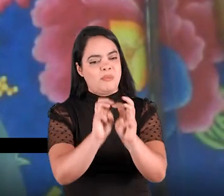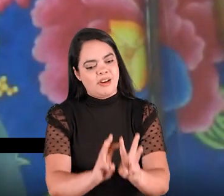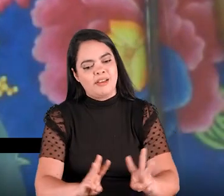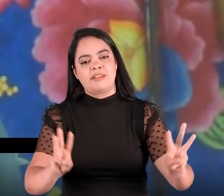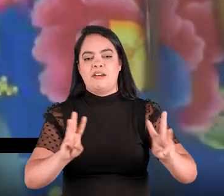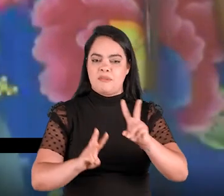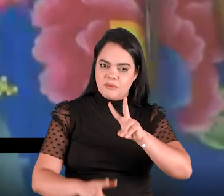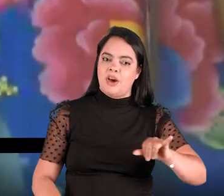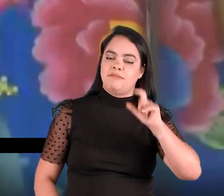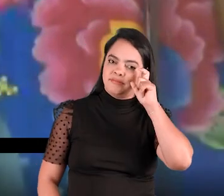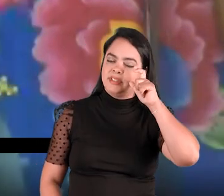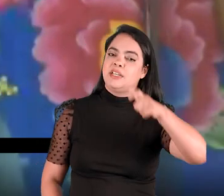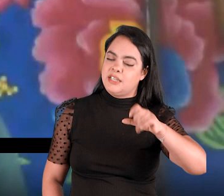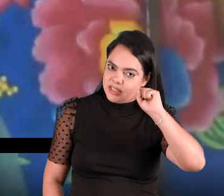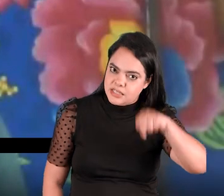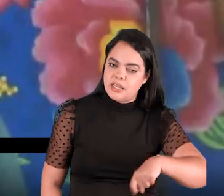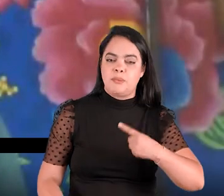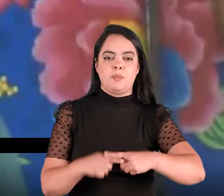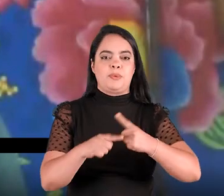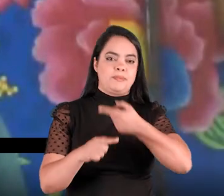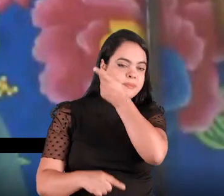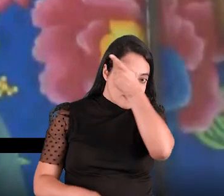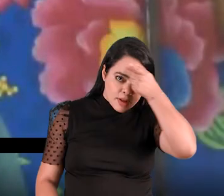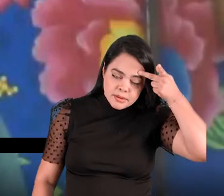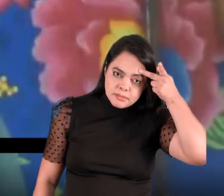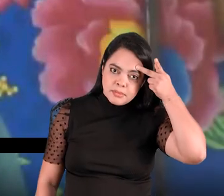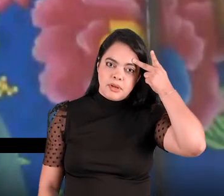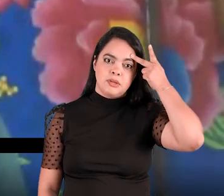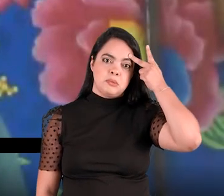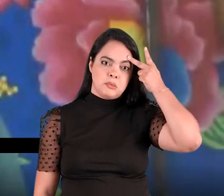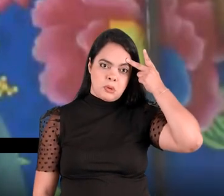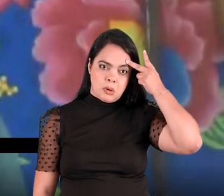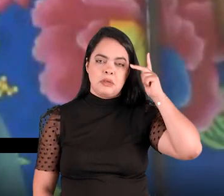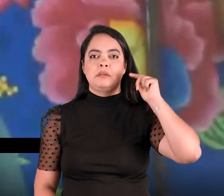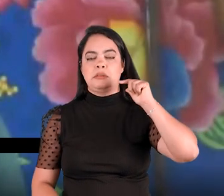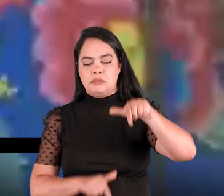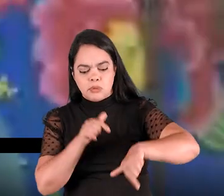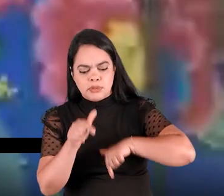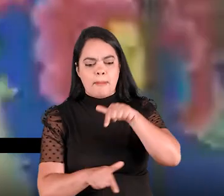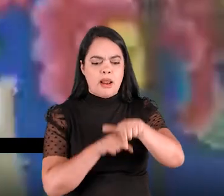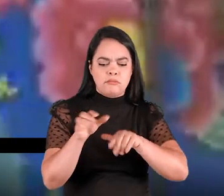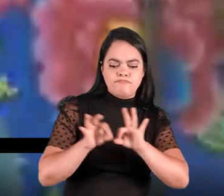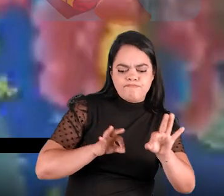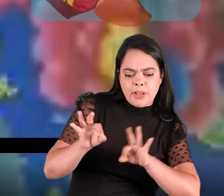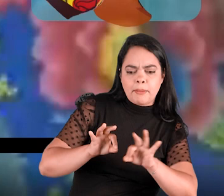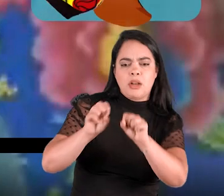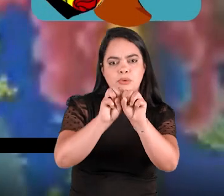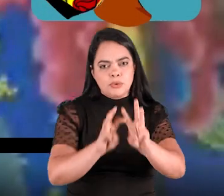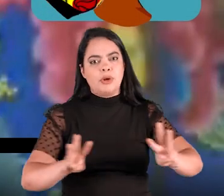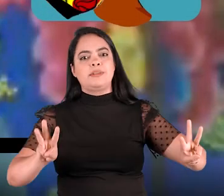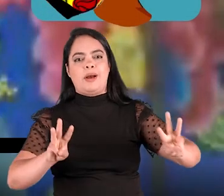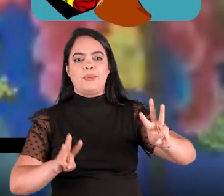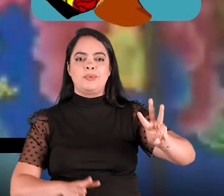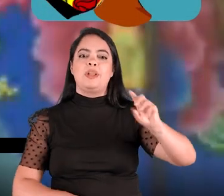ele vai ficar muito interessante, porque as pessoas que estão no trabalho com ele estão